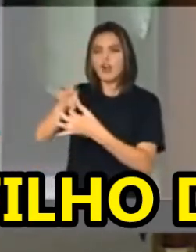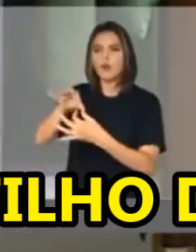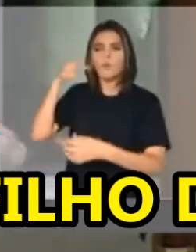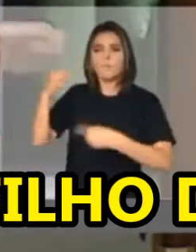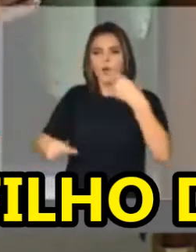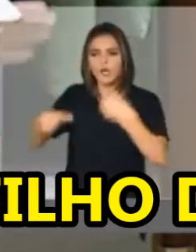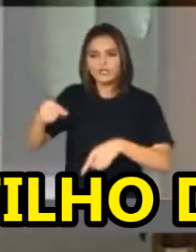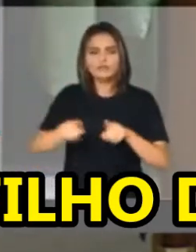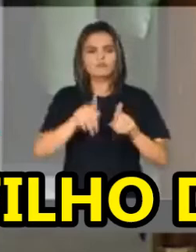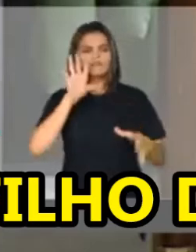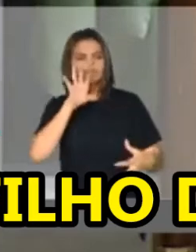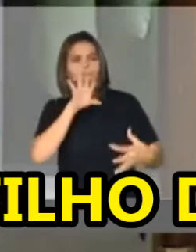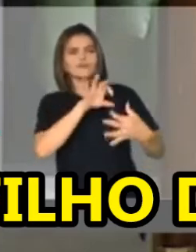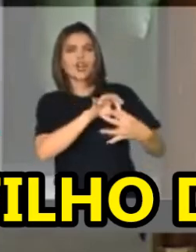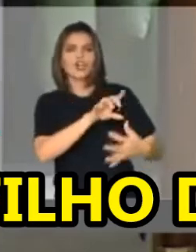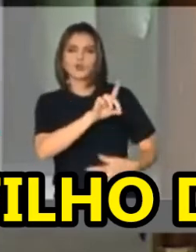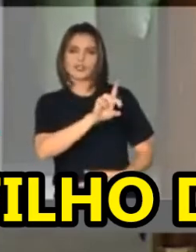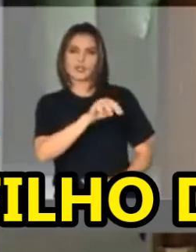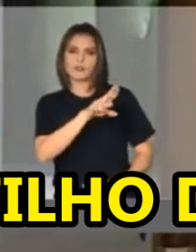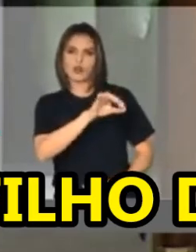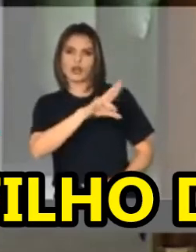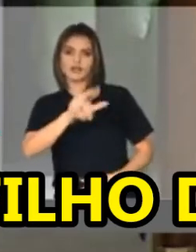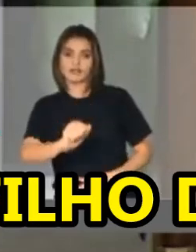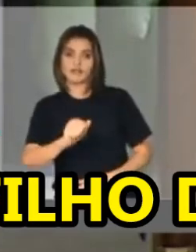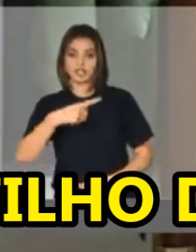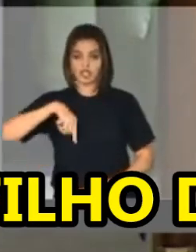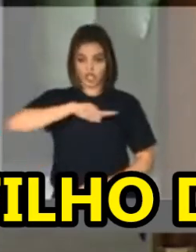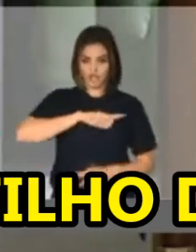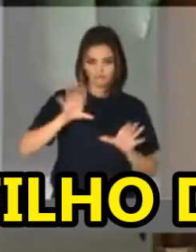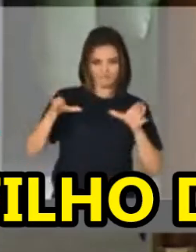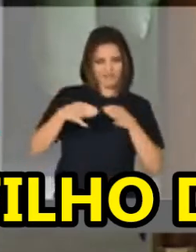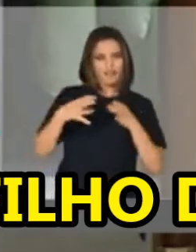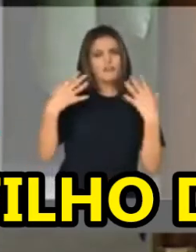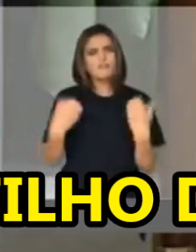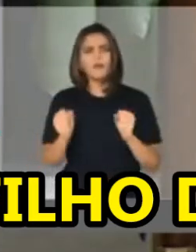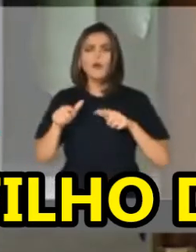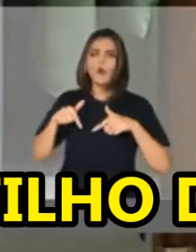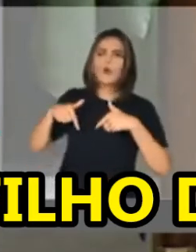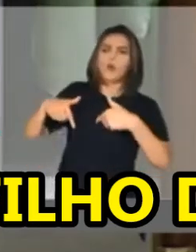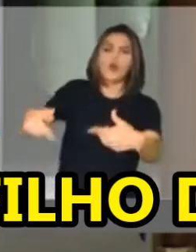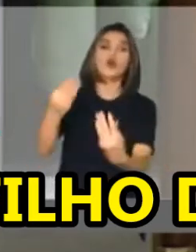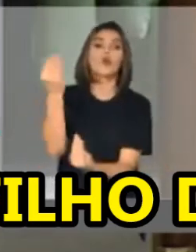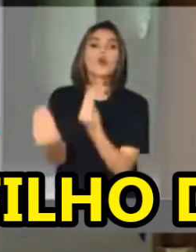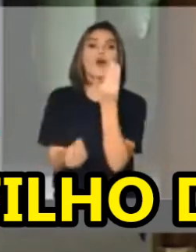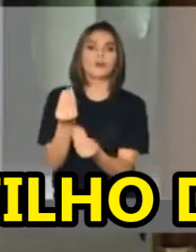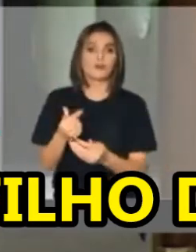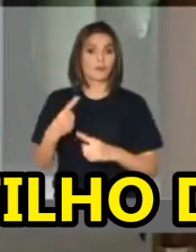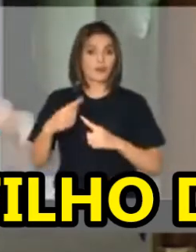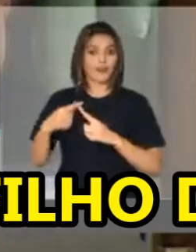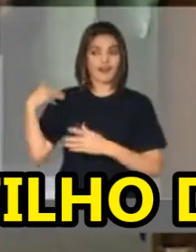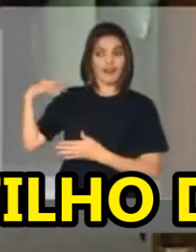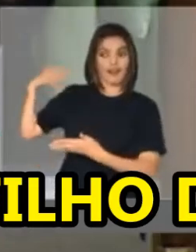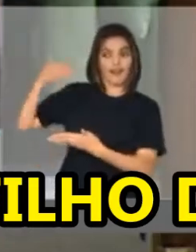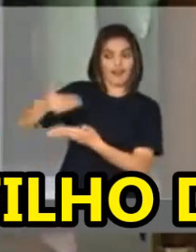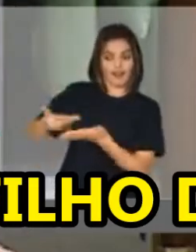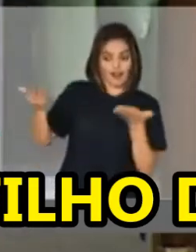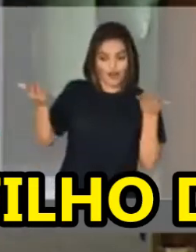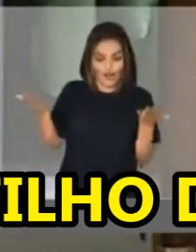a esse processo, já que até aqui nós não conseguimos reagir adequadamente a esses abusos e a